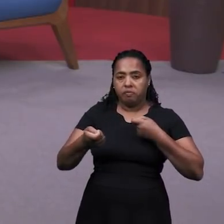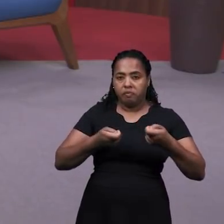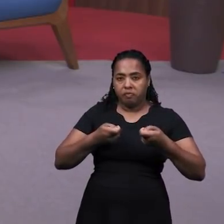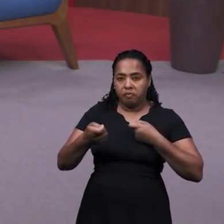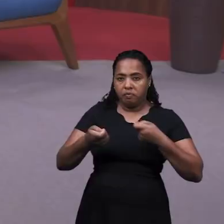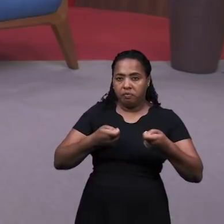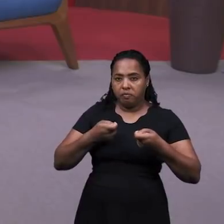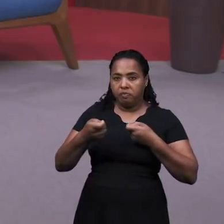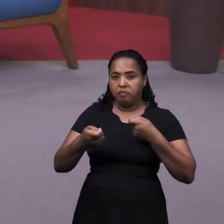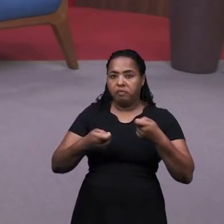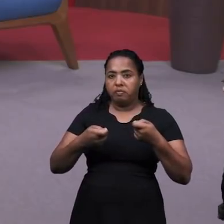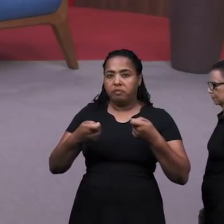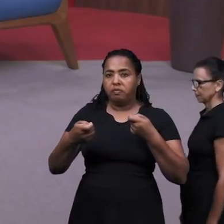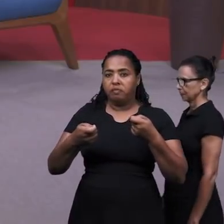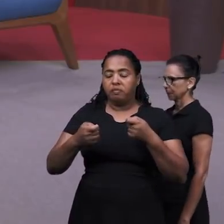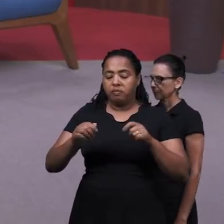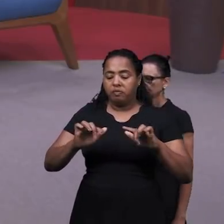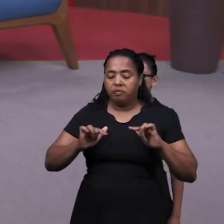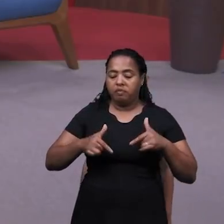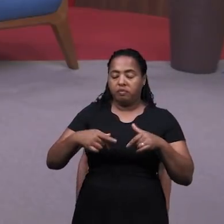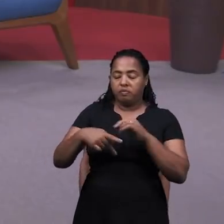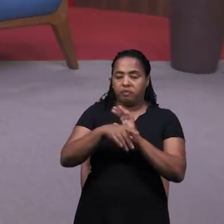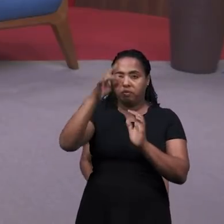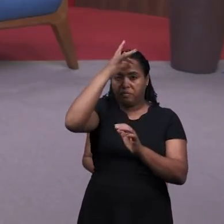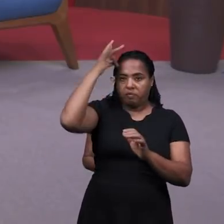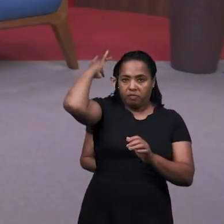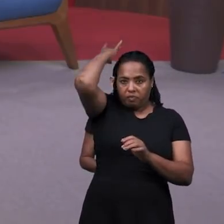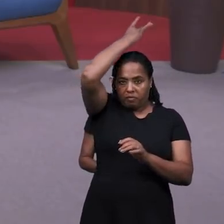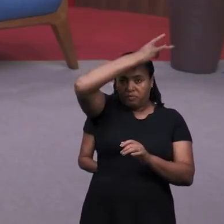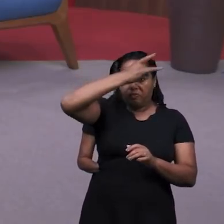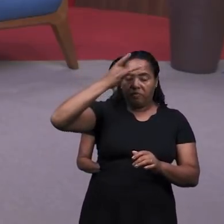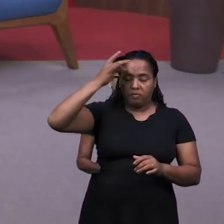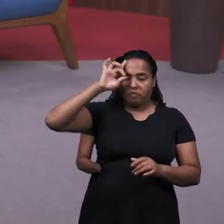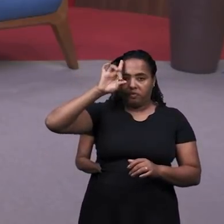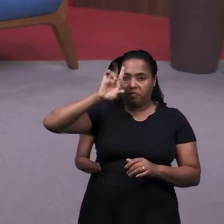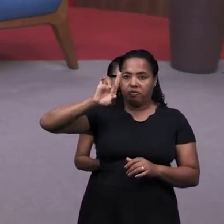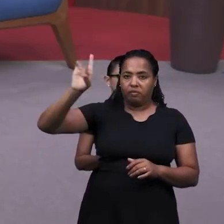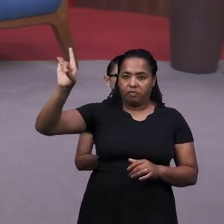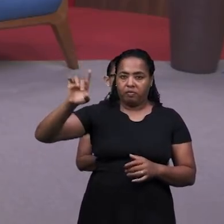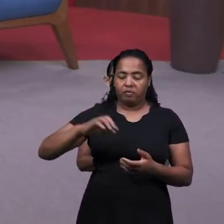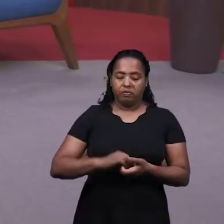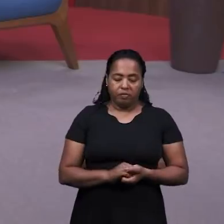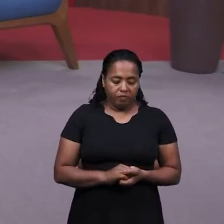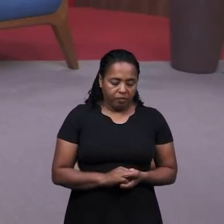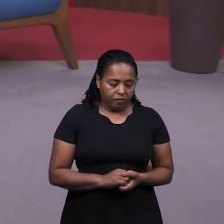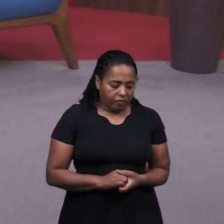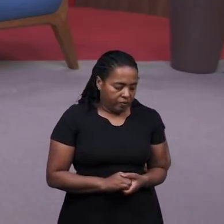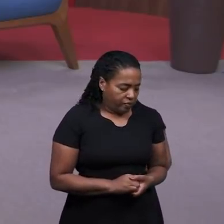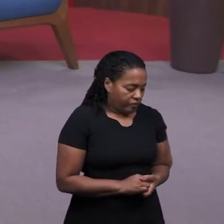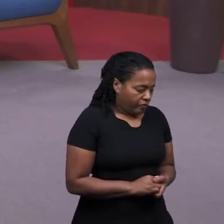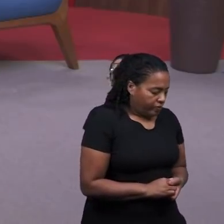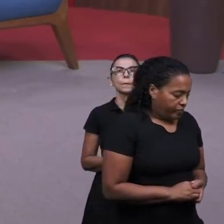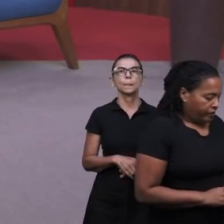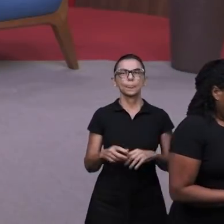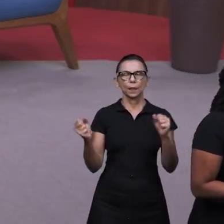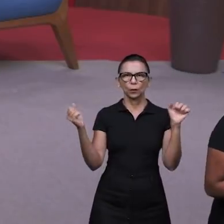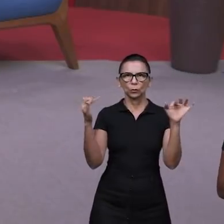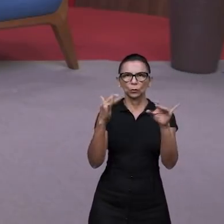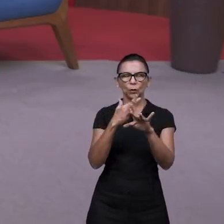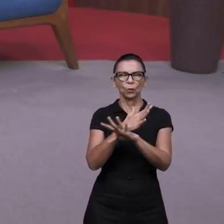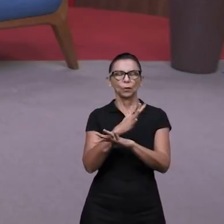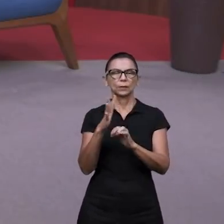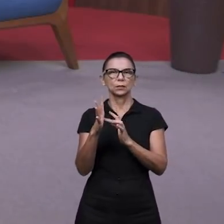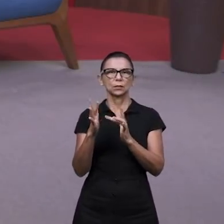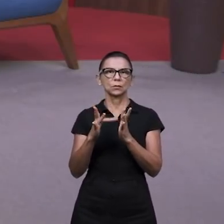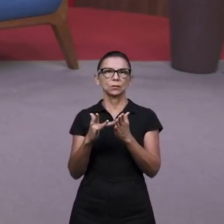ser impelido pelo Espírito de Deus ou hoje pelo Espírito Santo. Glórias a Deus. Glória a Deus. Daniel, a gente está chegando